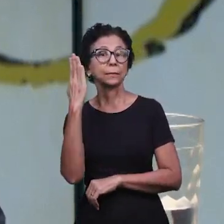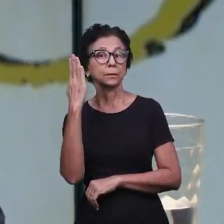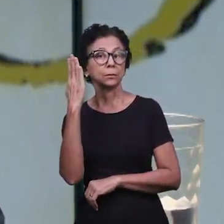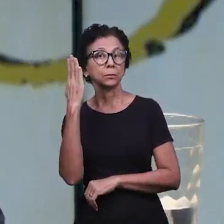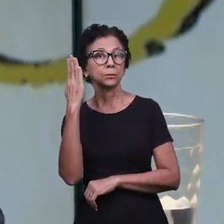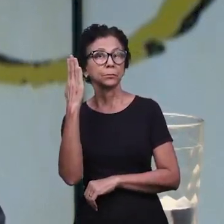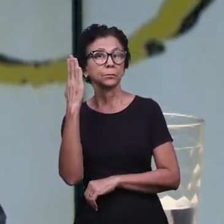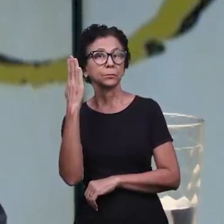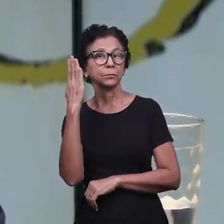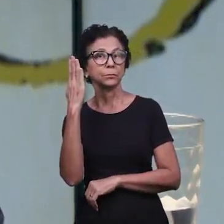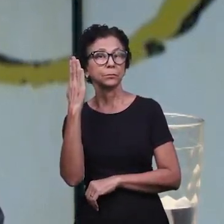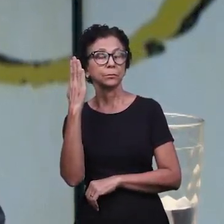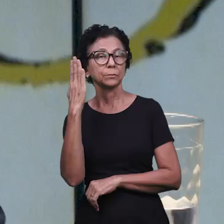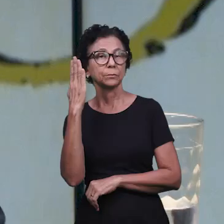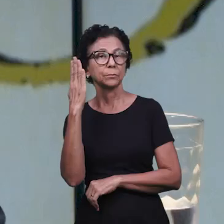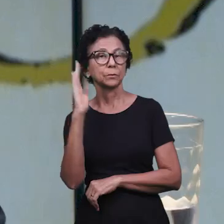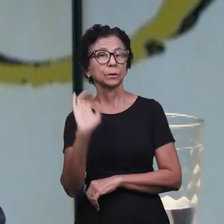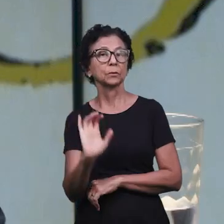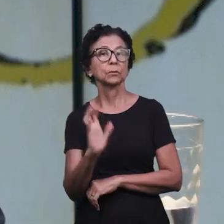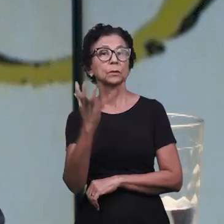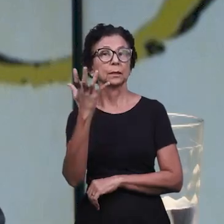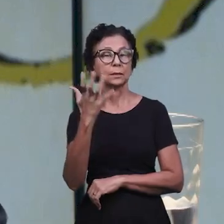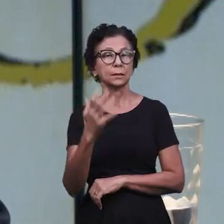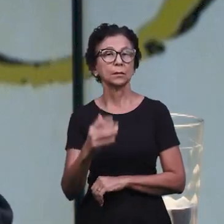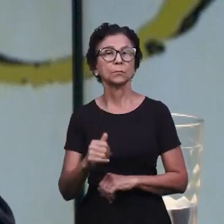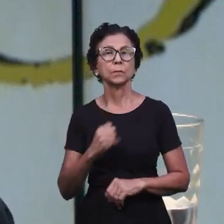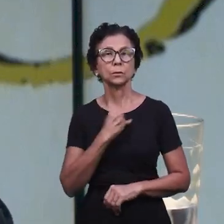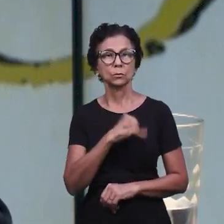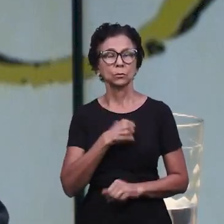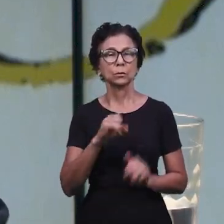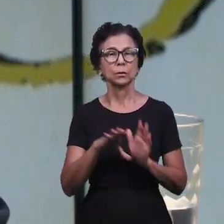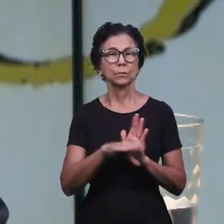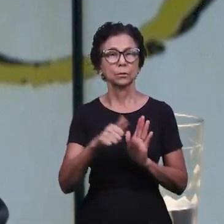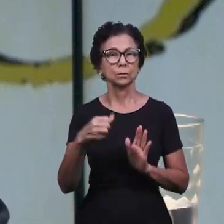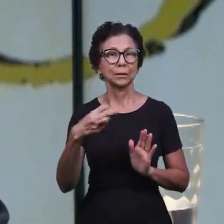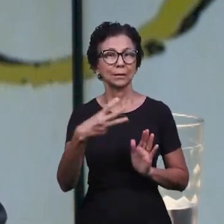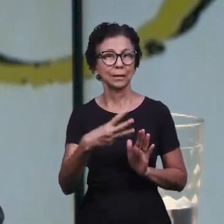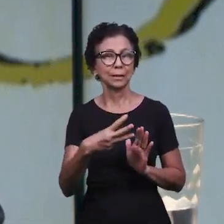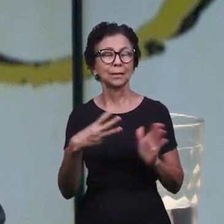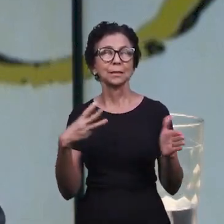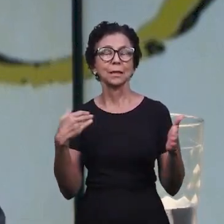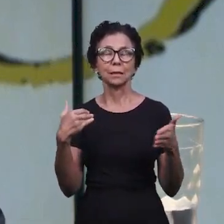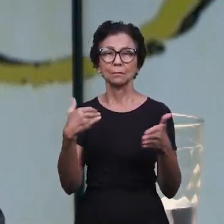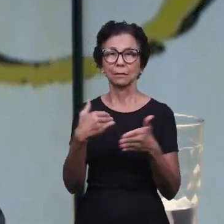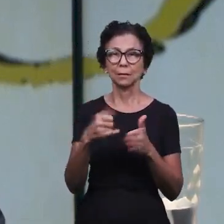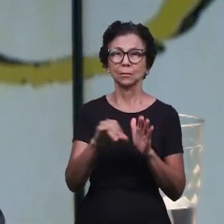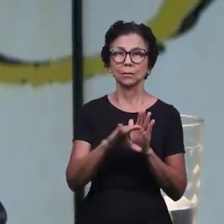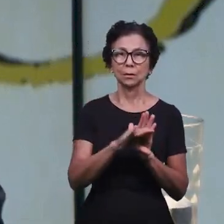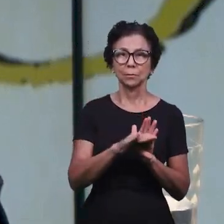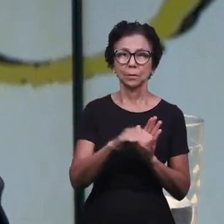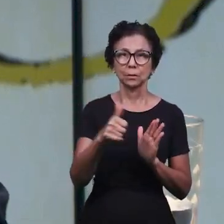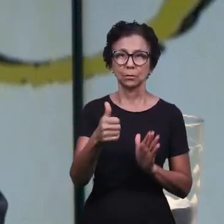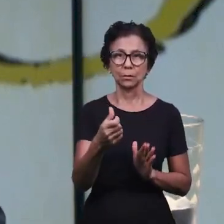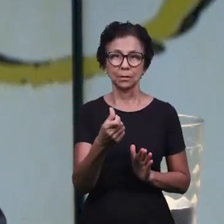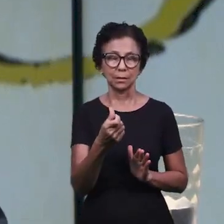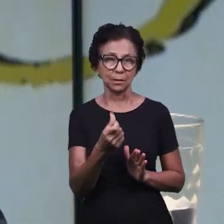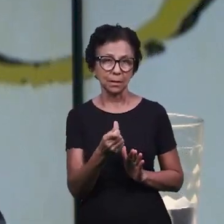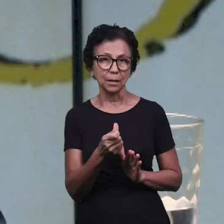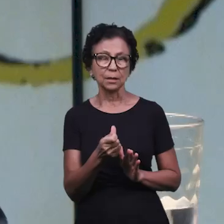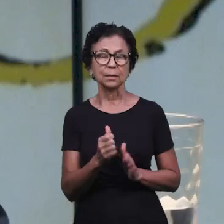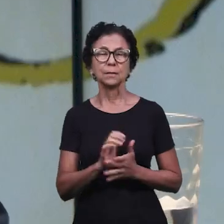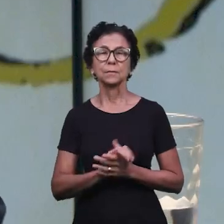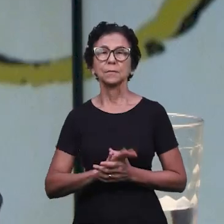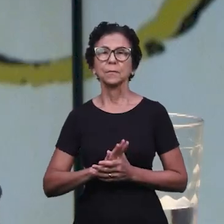de João, né, até ao capítulo 16, é aquela noite. Naquele momento ali da noite, o traidor estava